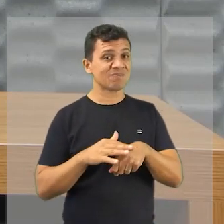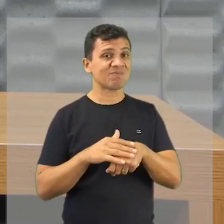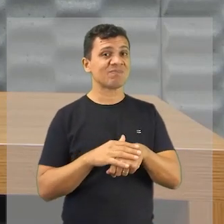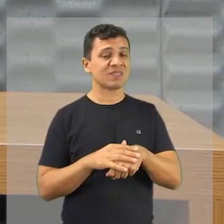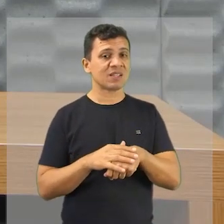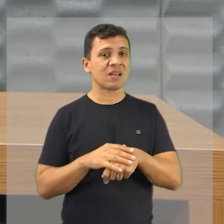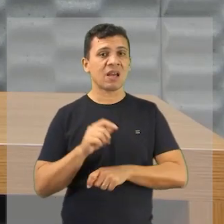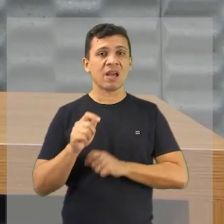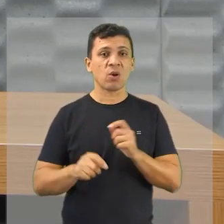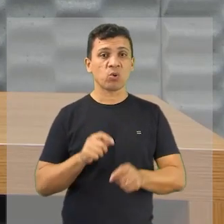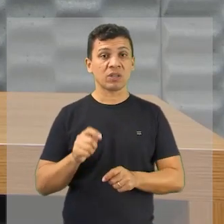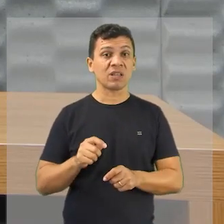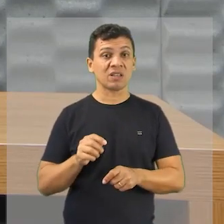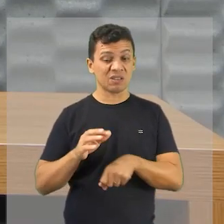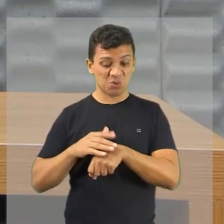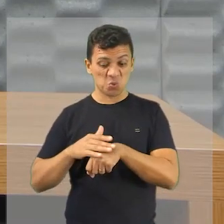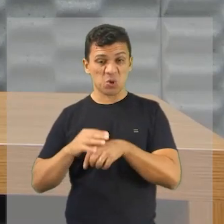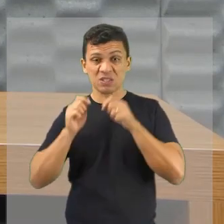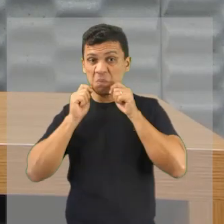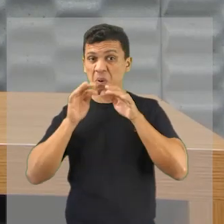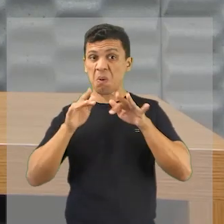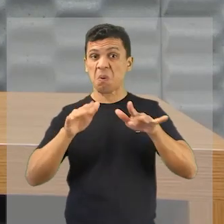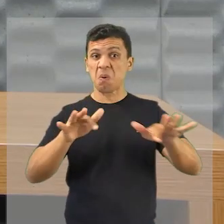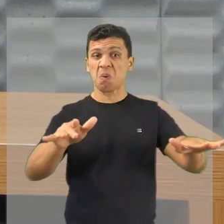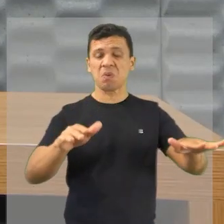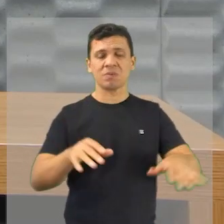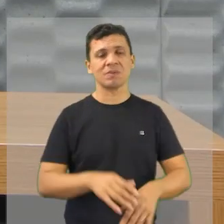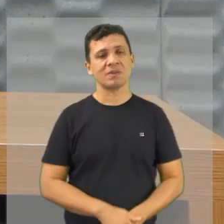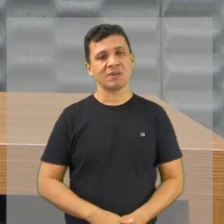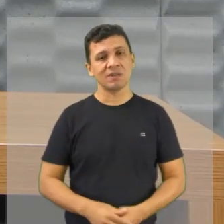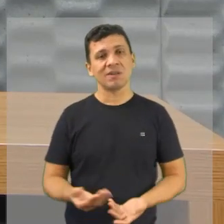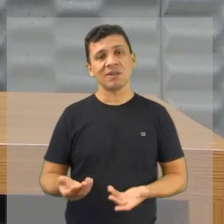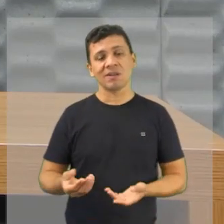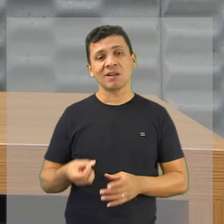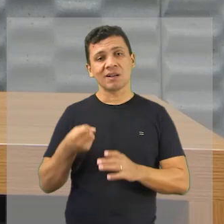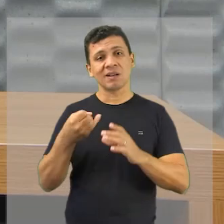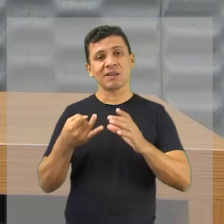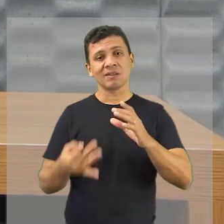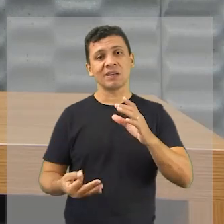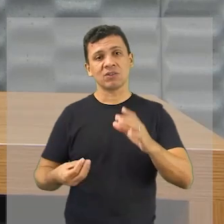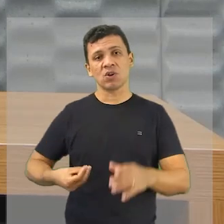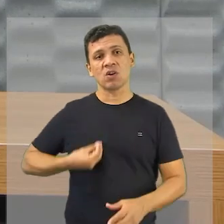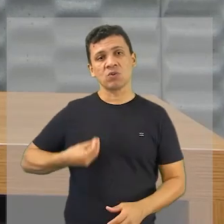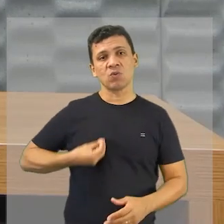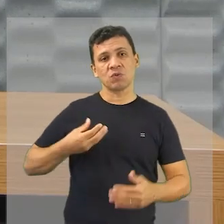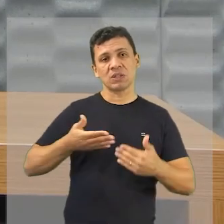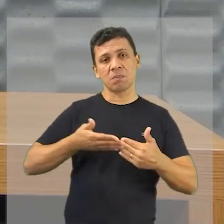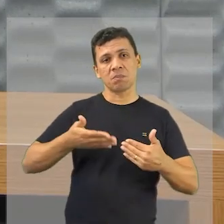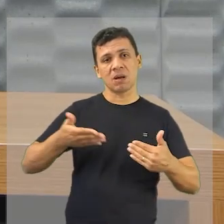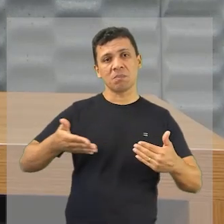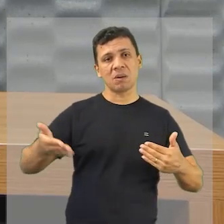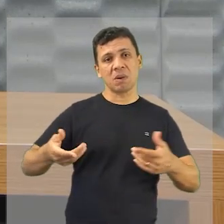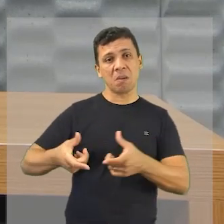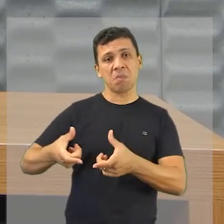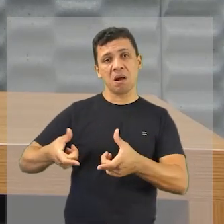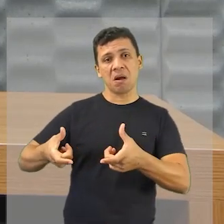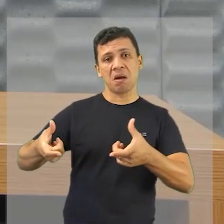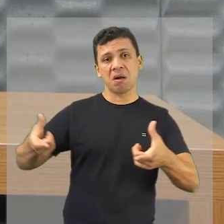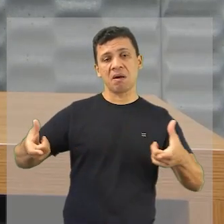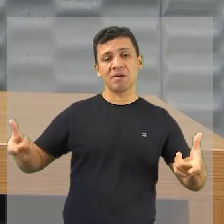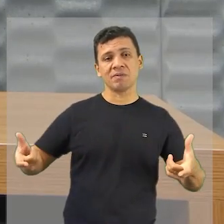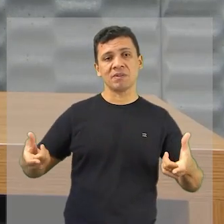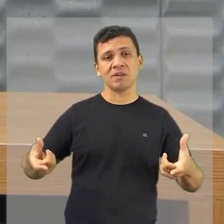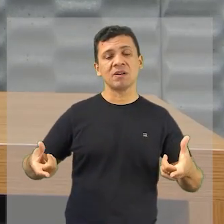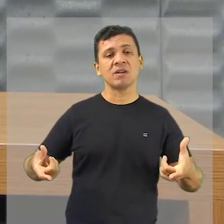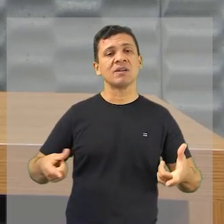são altamente transmissíveis, principalmente pela característica do ciclo de vida, né? Do ciclo reprodutivo do vírus. Eles